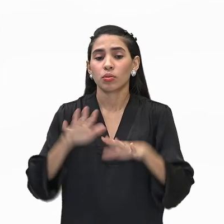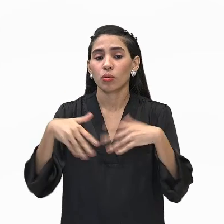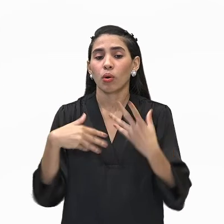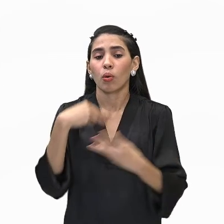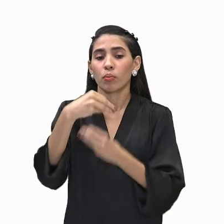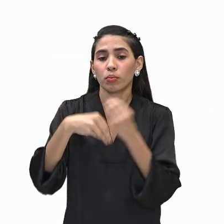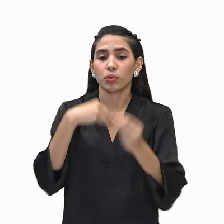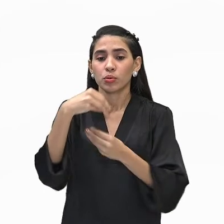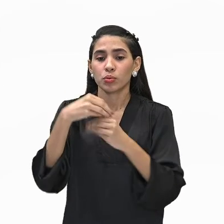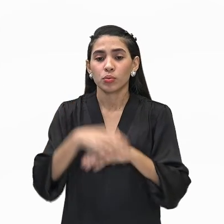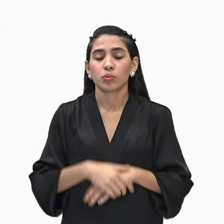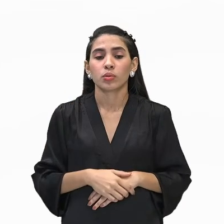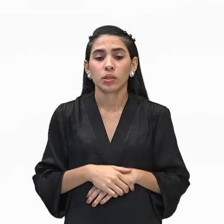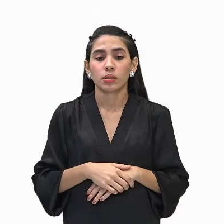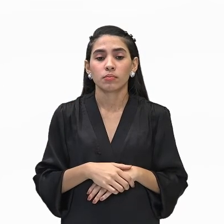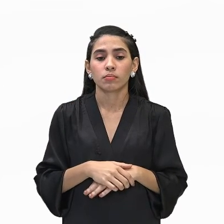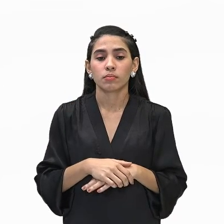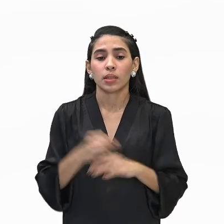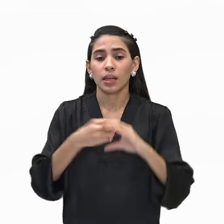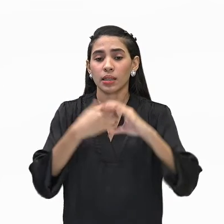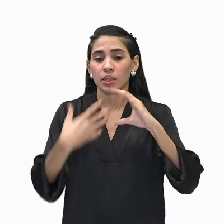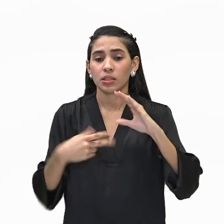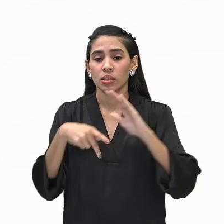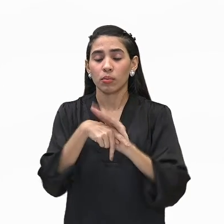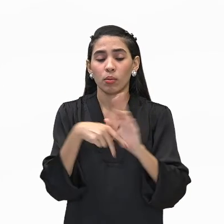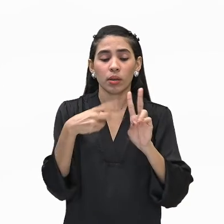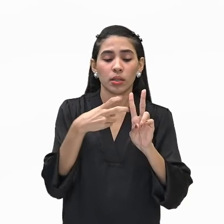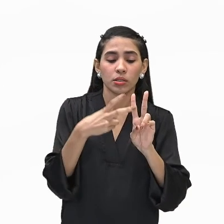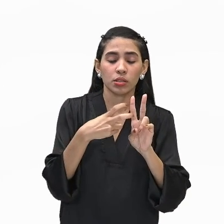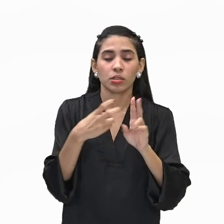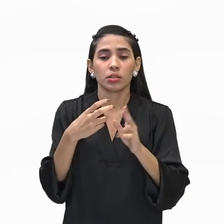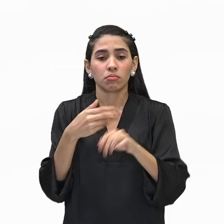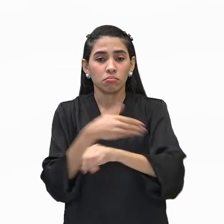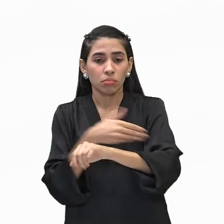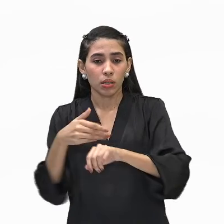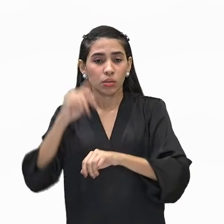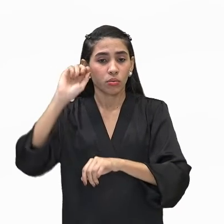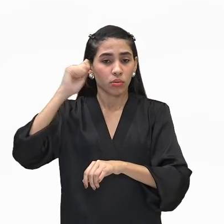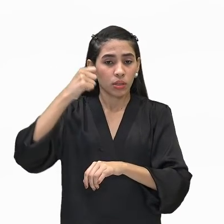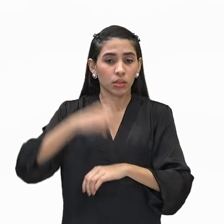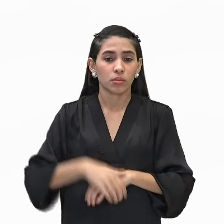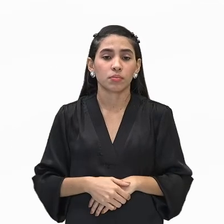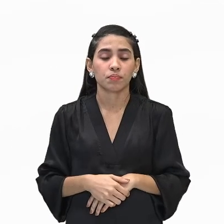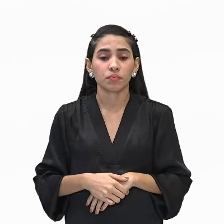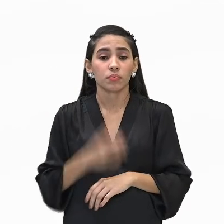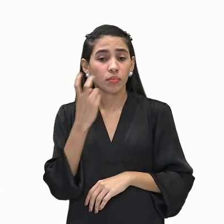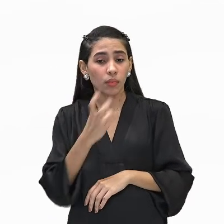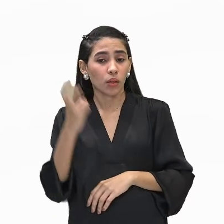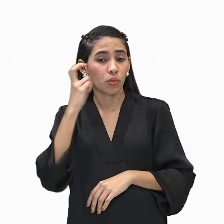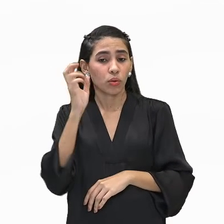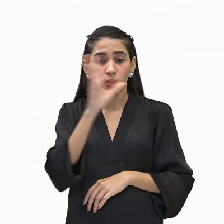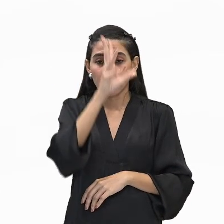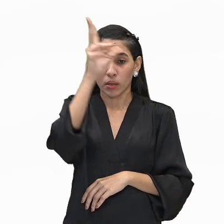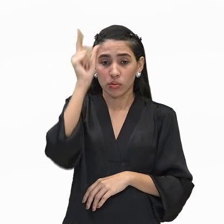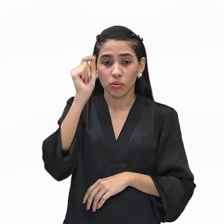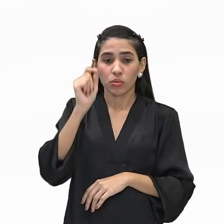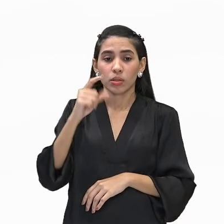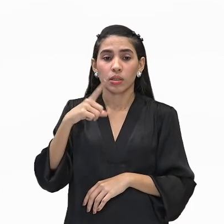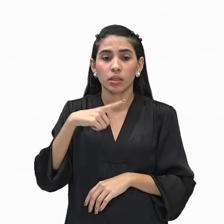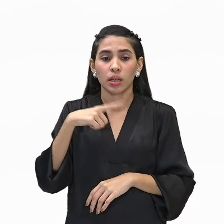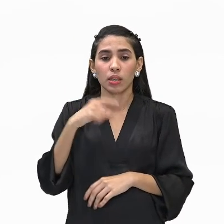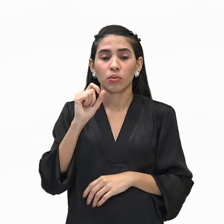existente é de elementos indígenas? Negro, o branco? 18. A cultura amazônica é formada por um